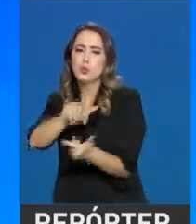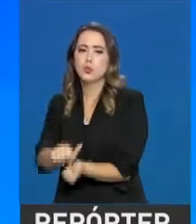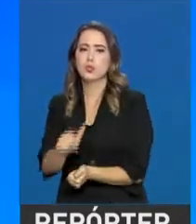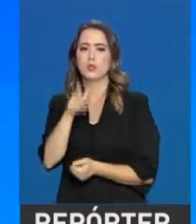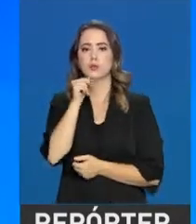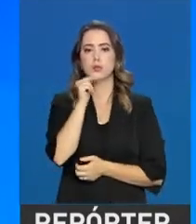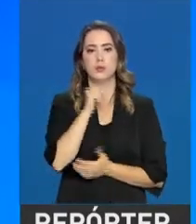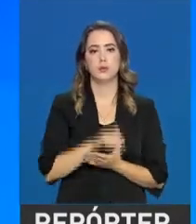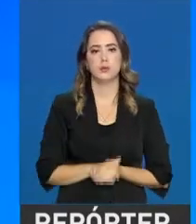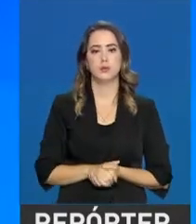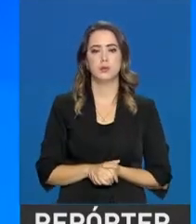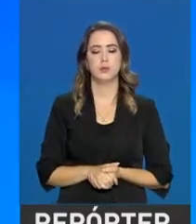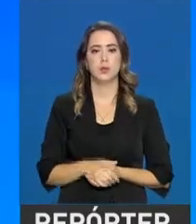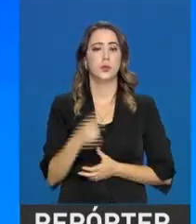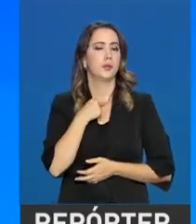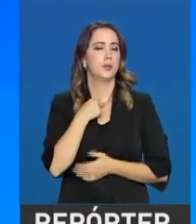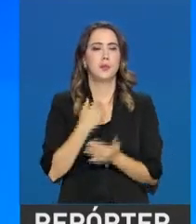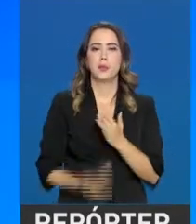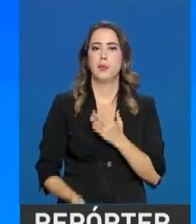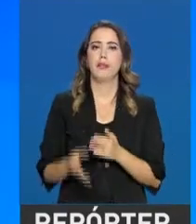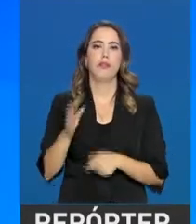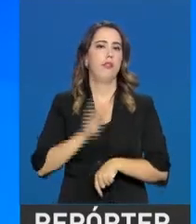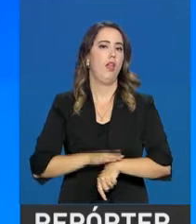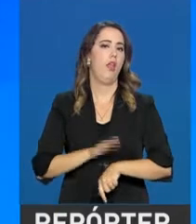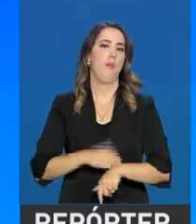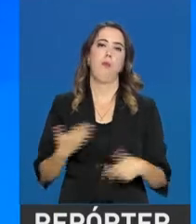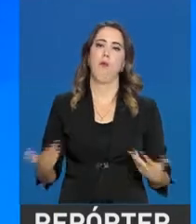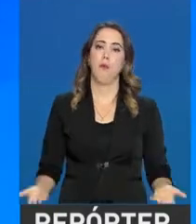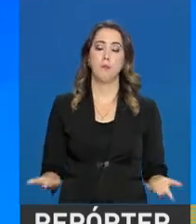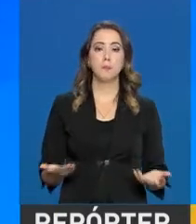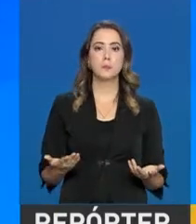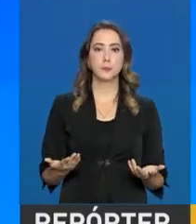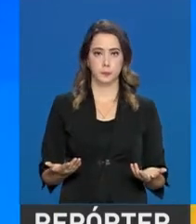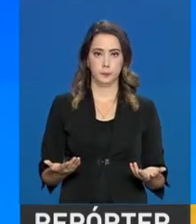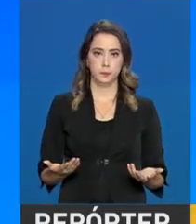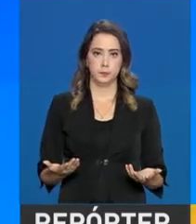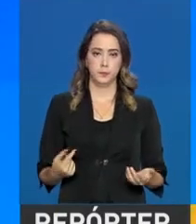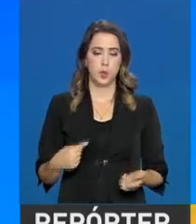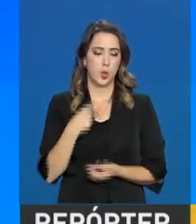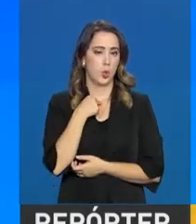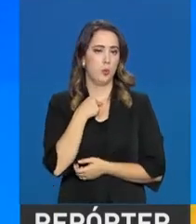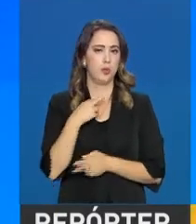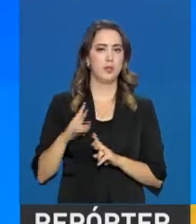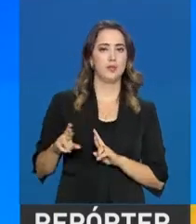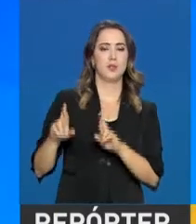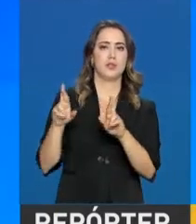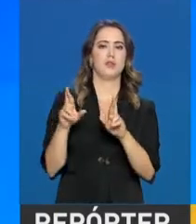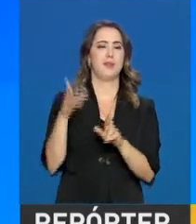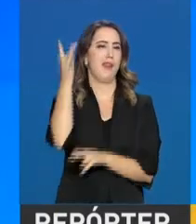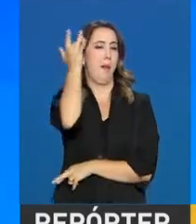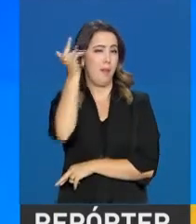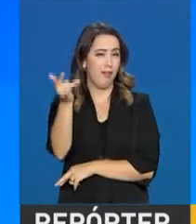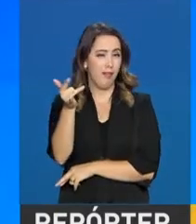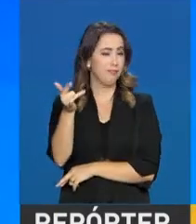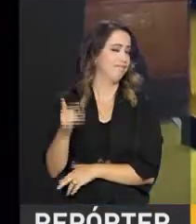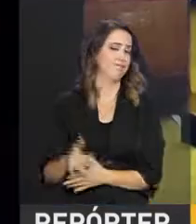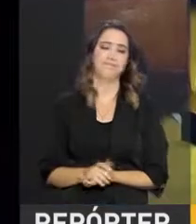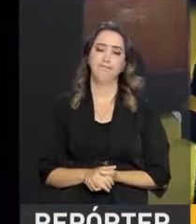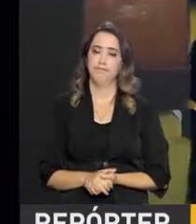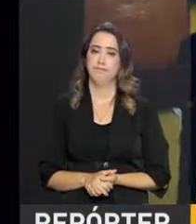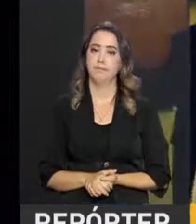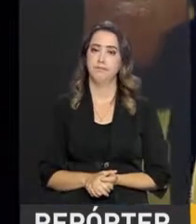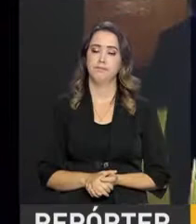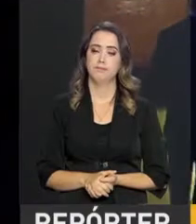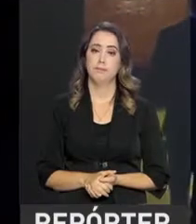água. Não temos tempo a perder para resolver as questões hídricas. Não podemos esperar o amanhã.